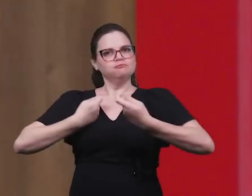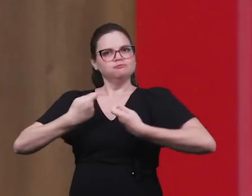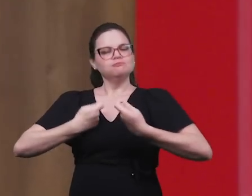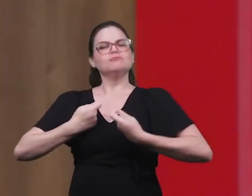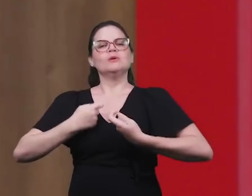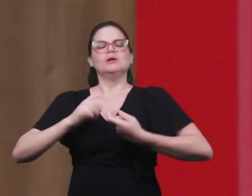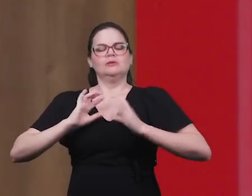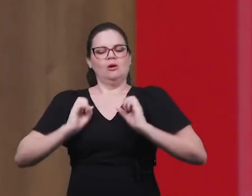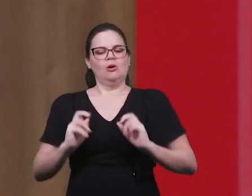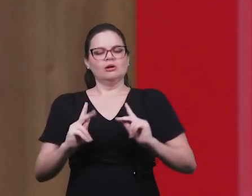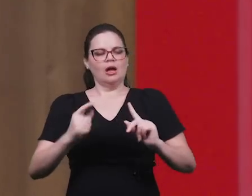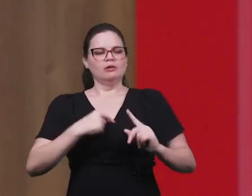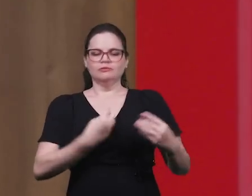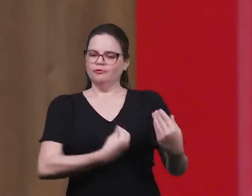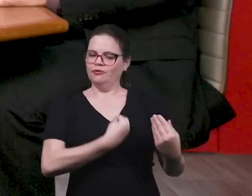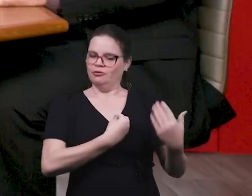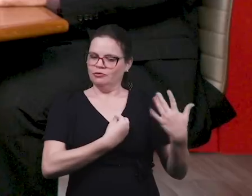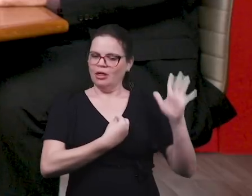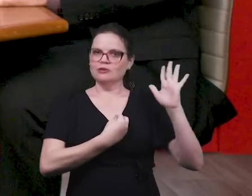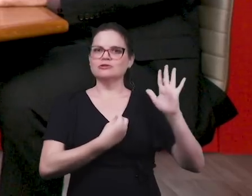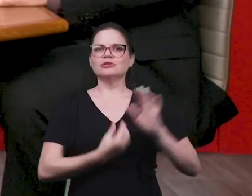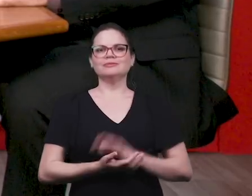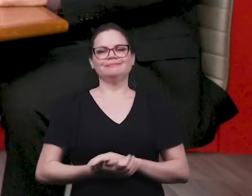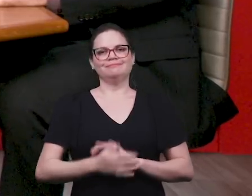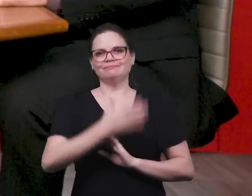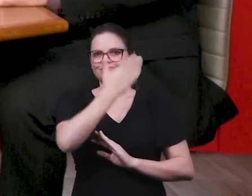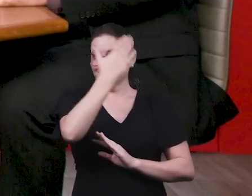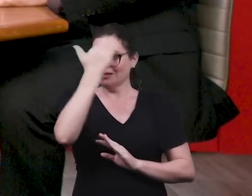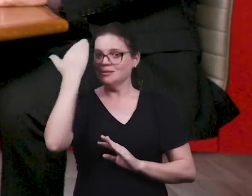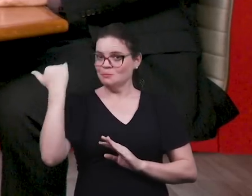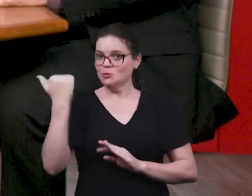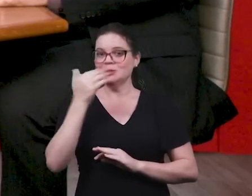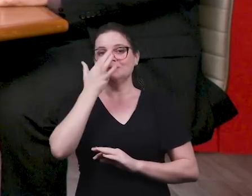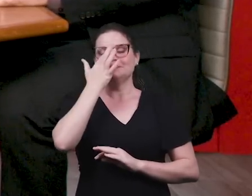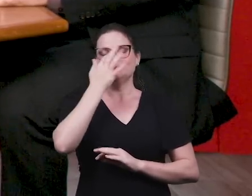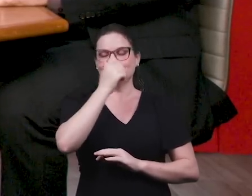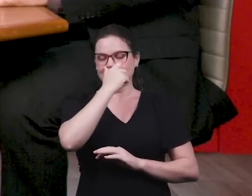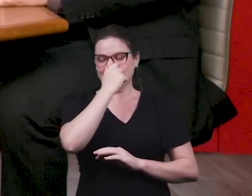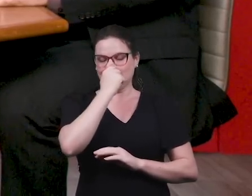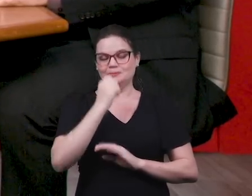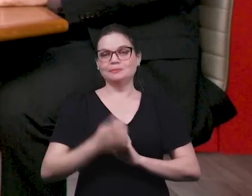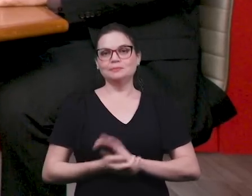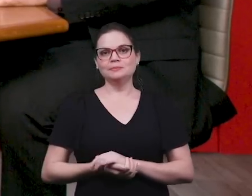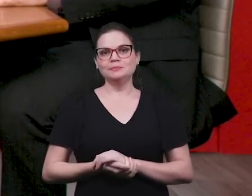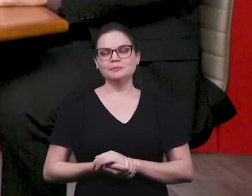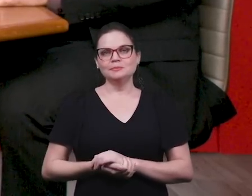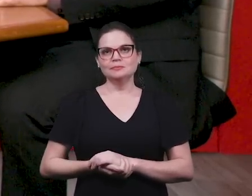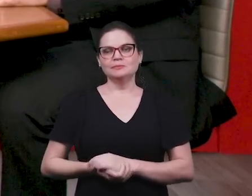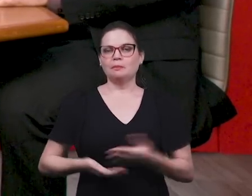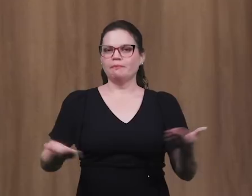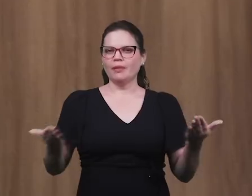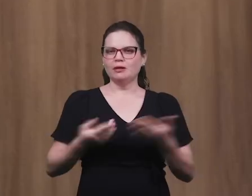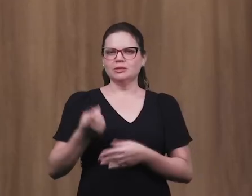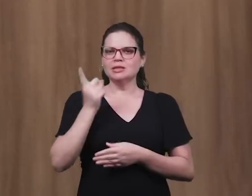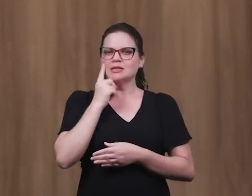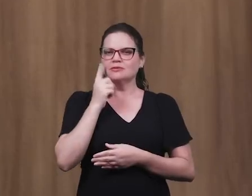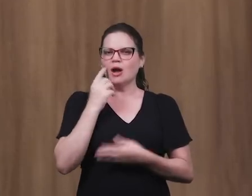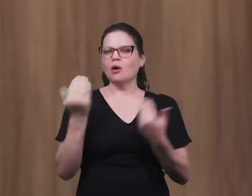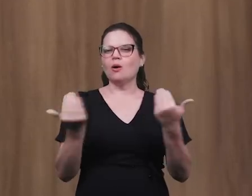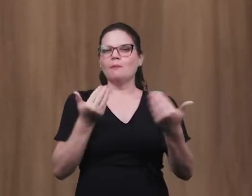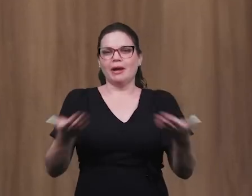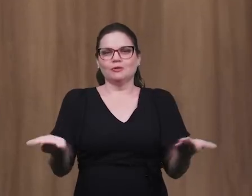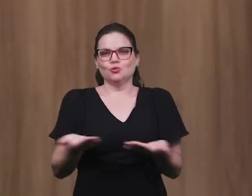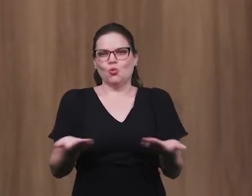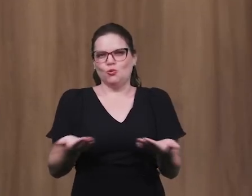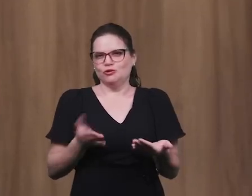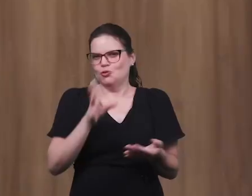a de deixar Saul vivo. Agora, João Carlos, levando para um lado prático da vida, no